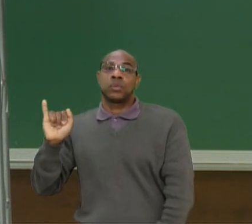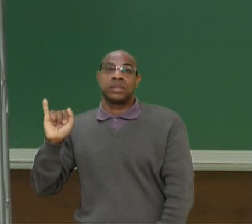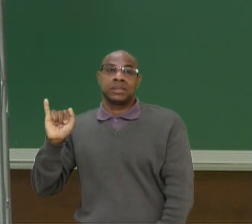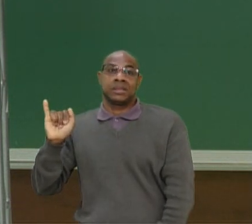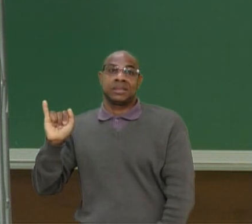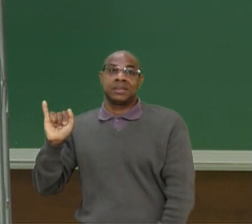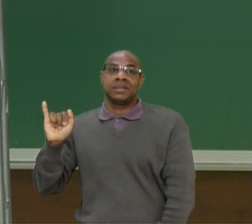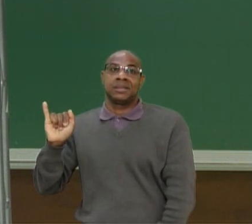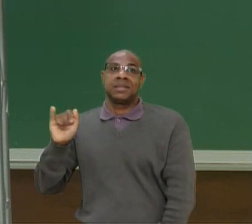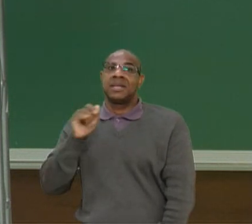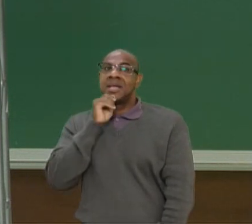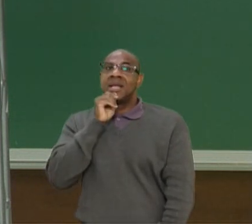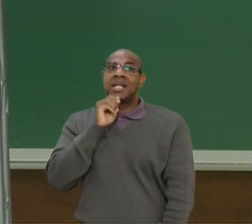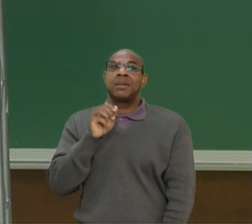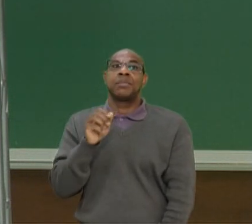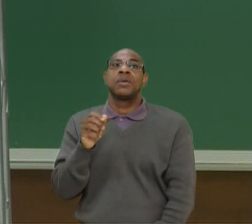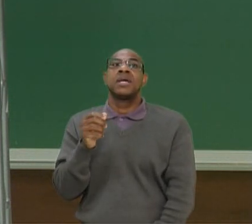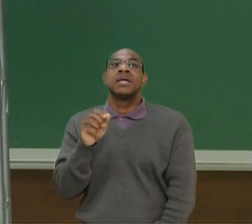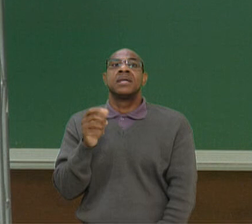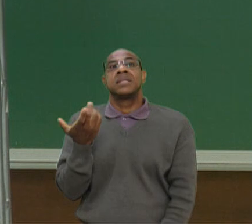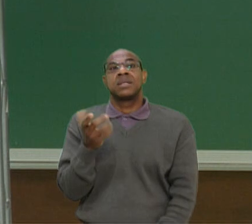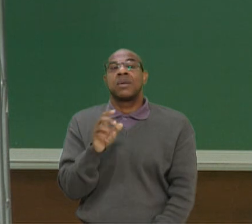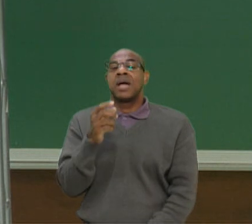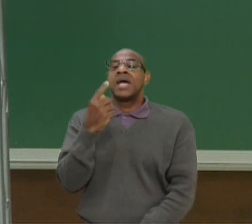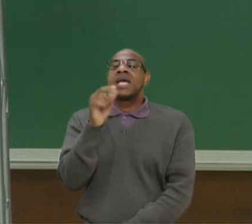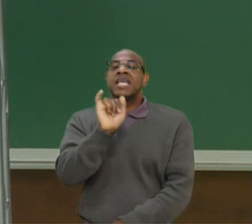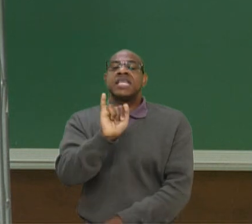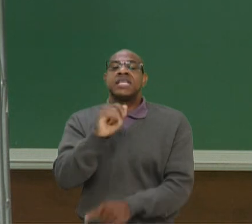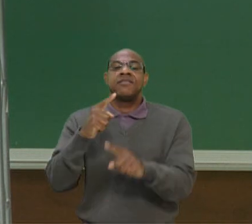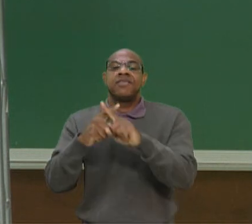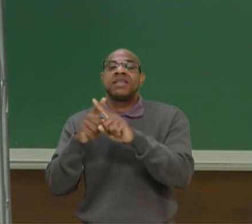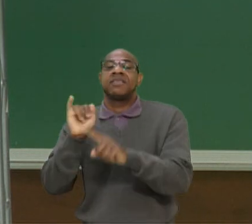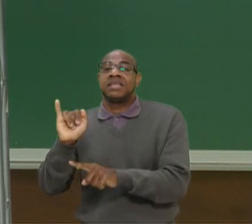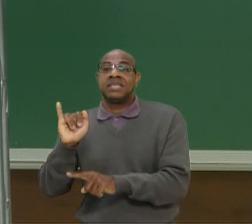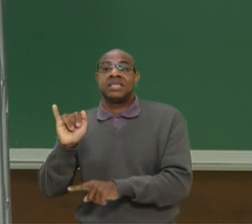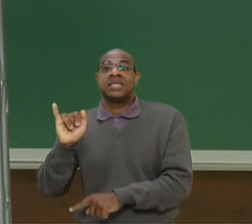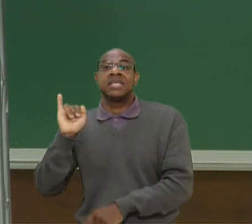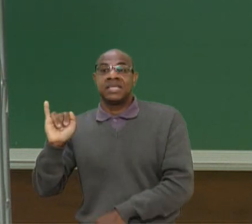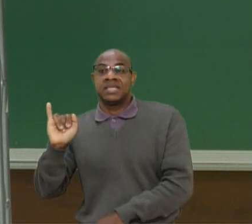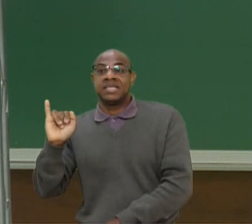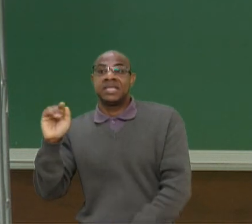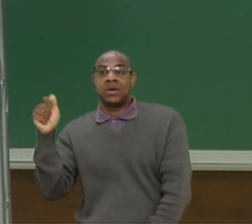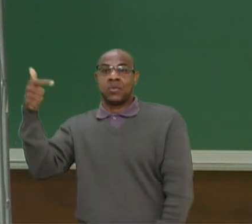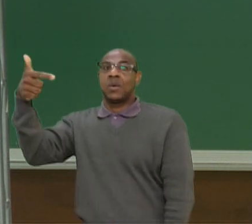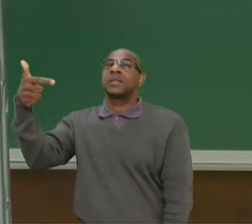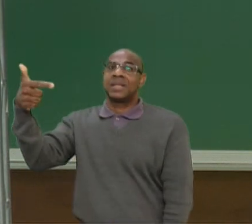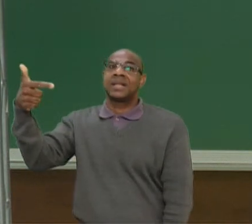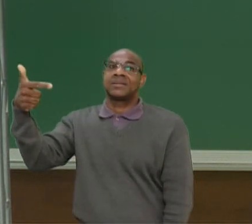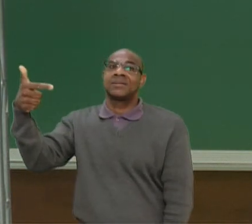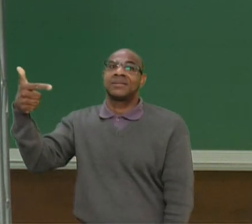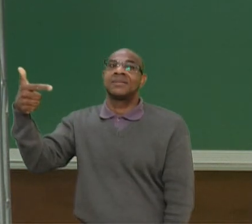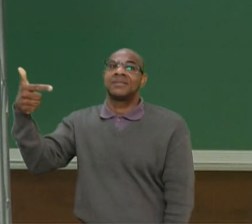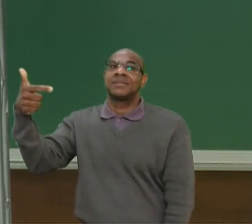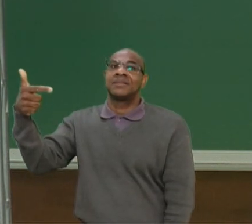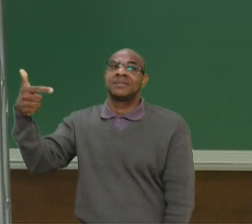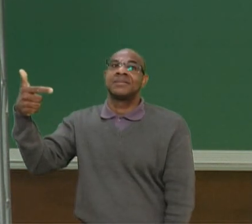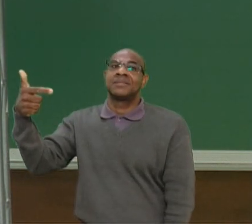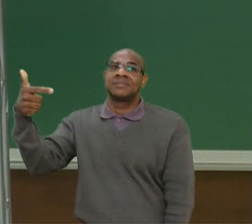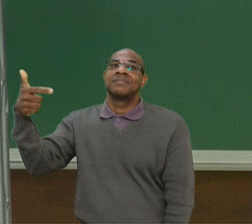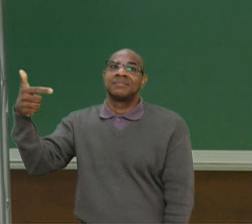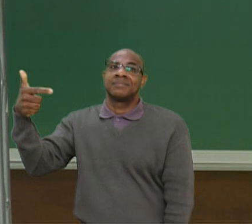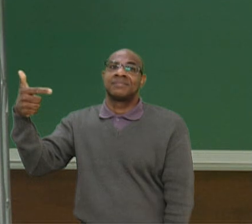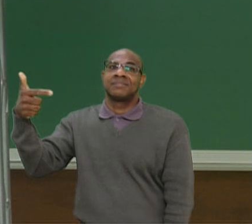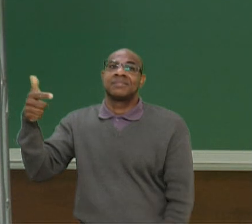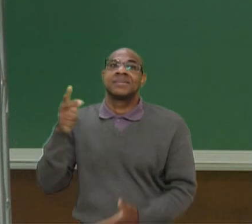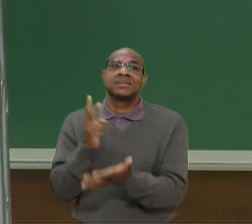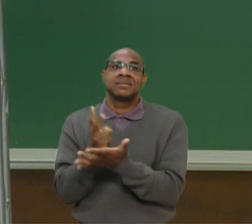i vezes i vai dar i ao quadrado. Ou seja, i ao quadrado a gente já sabe que é menos 1. Quando é i